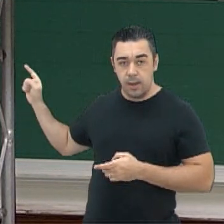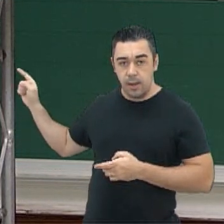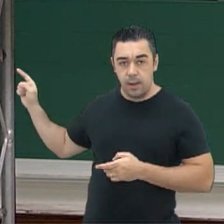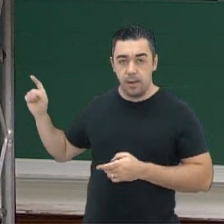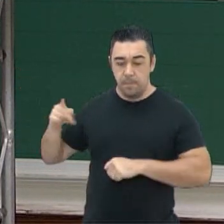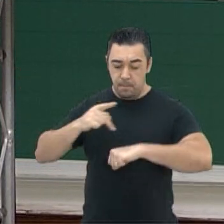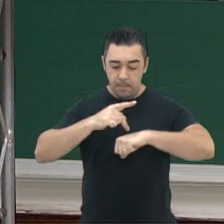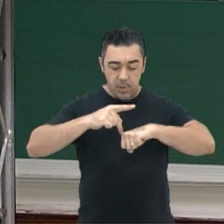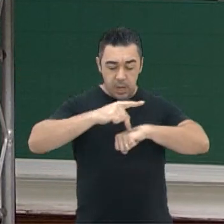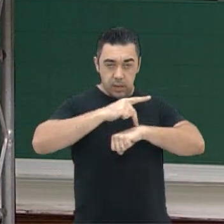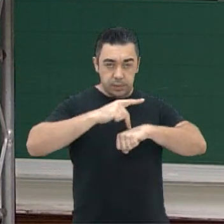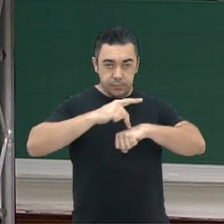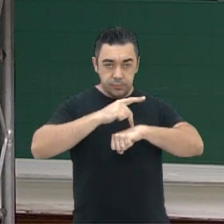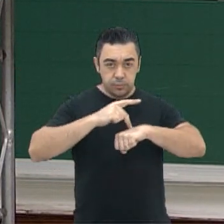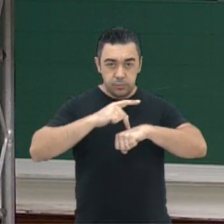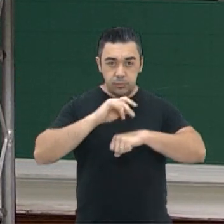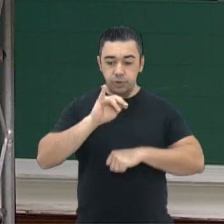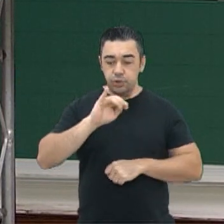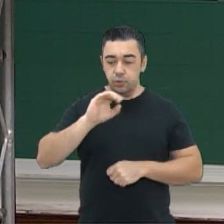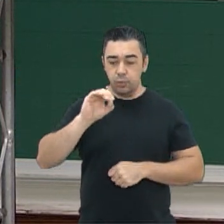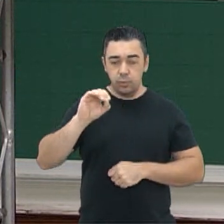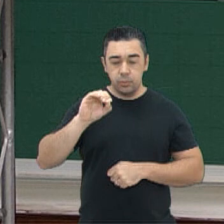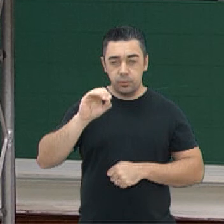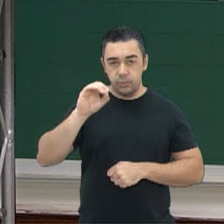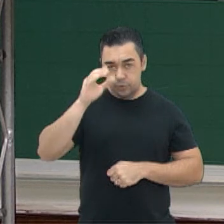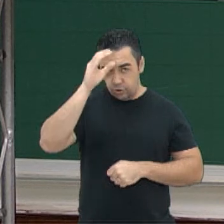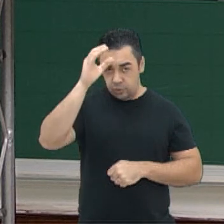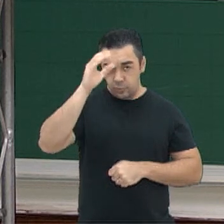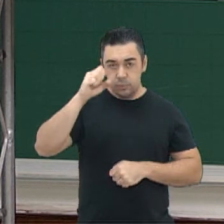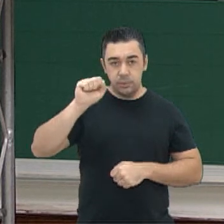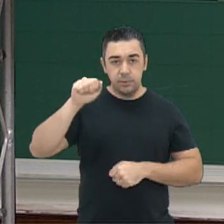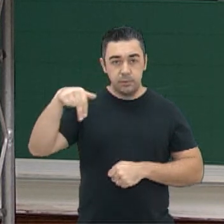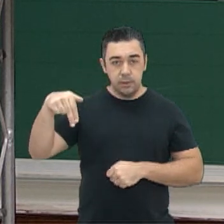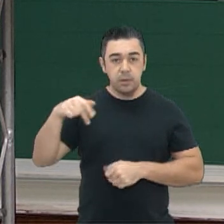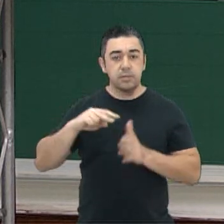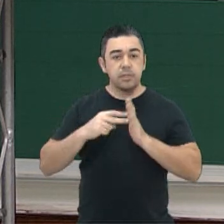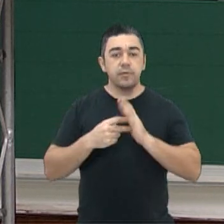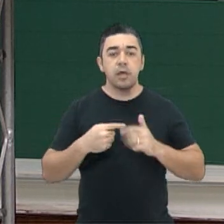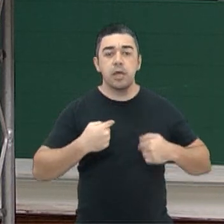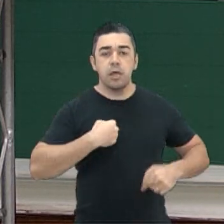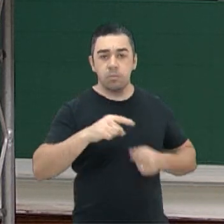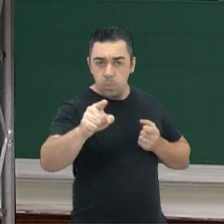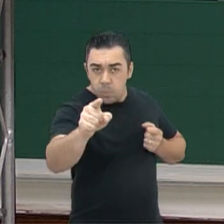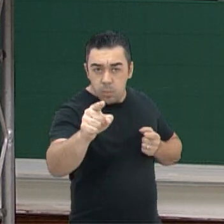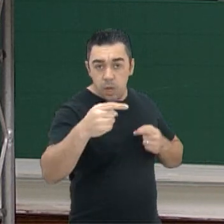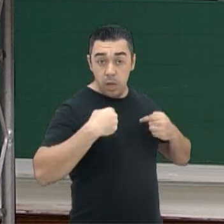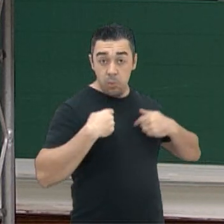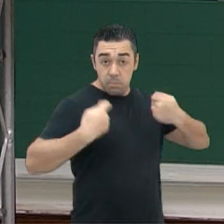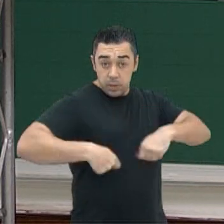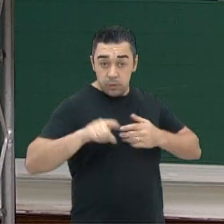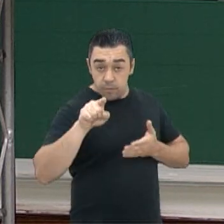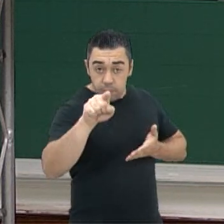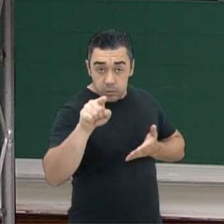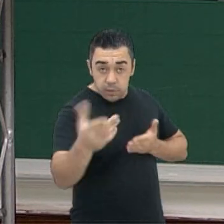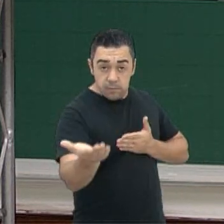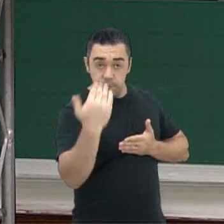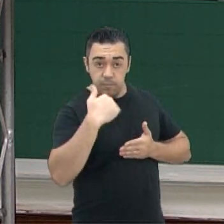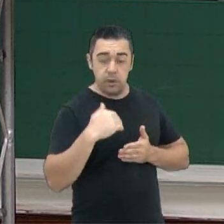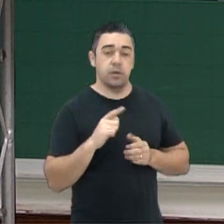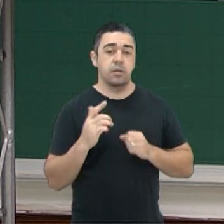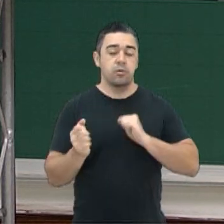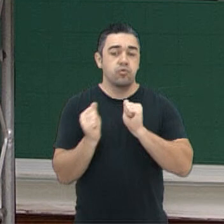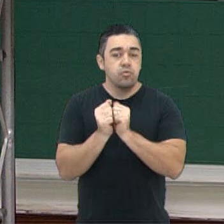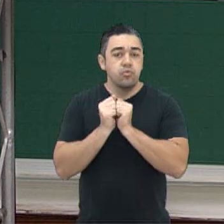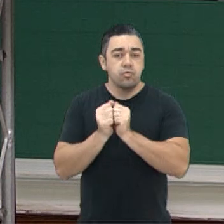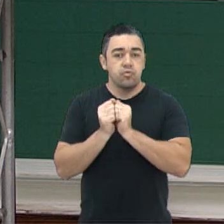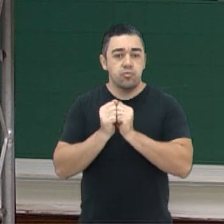o país, I want you for US Army, ou seja, eu preciso de você para as Forças Armadas dos Estados